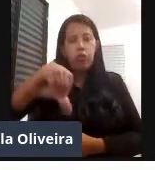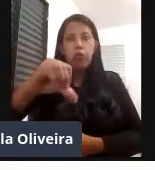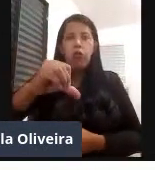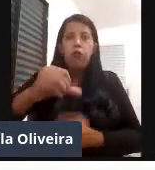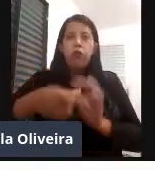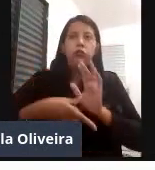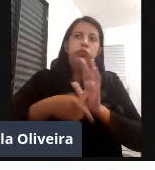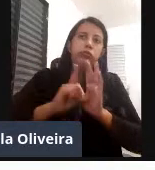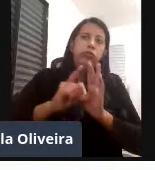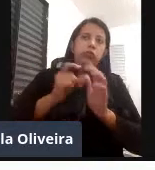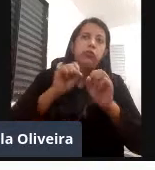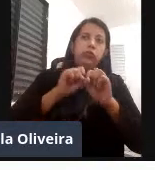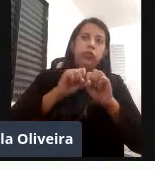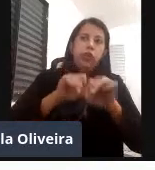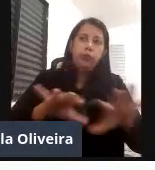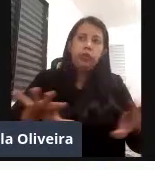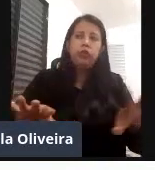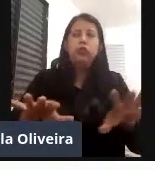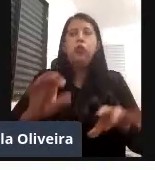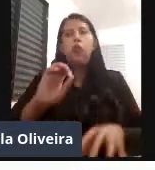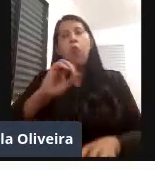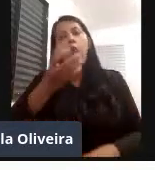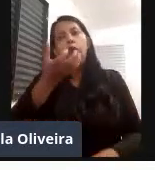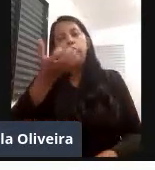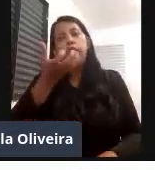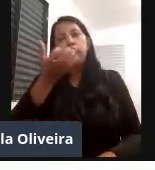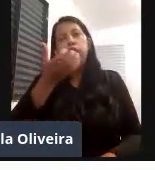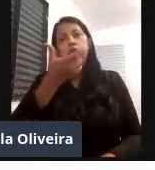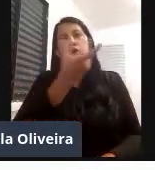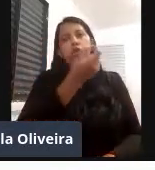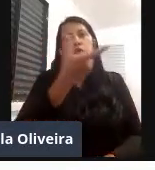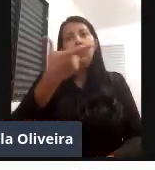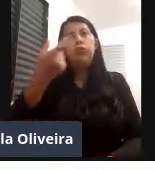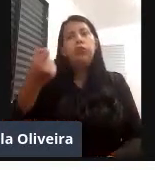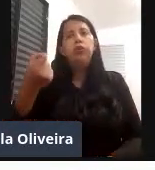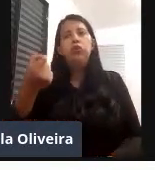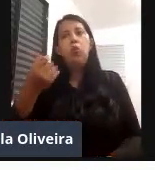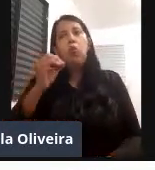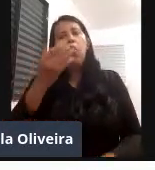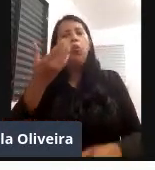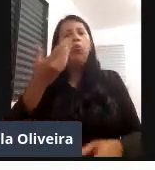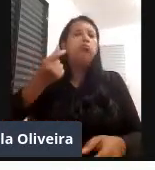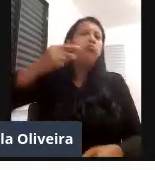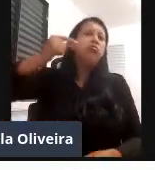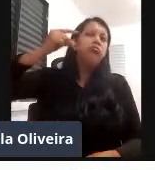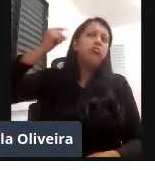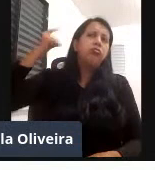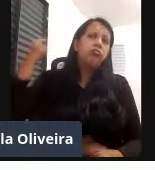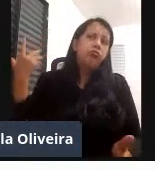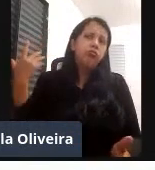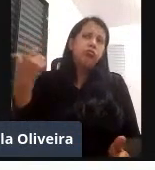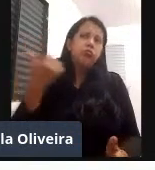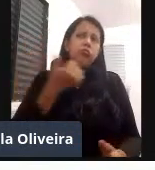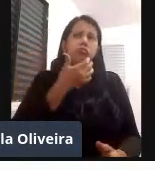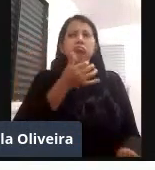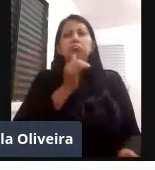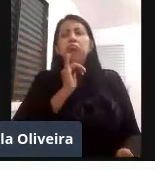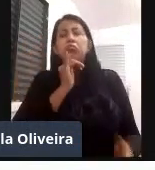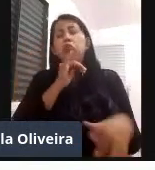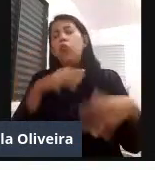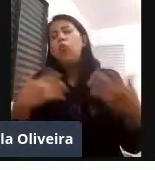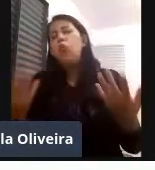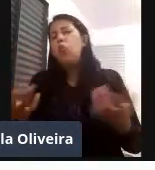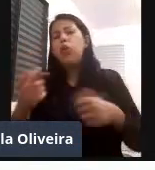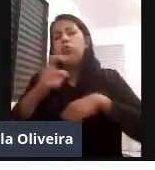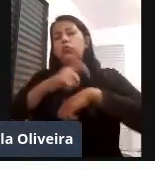Ou eu quero de 2020, ou eu quero do século, da década de 20, né? Qual o período